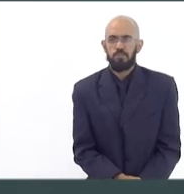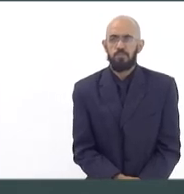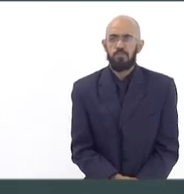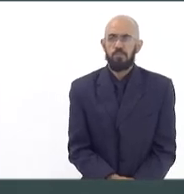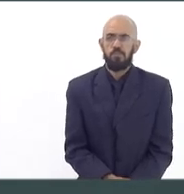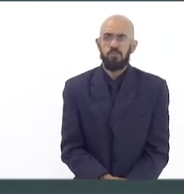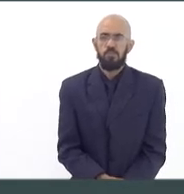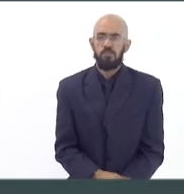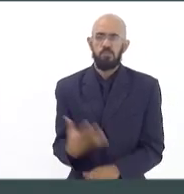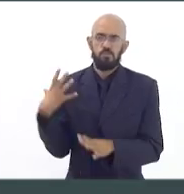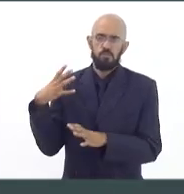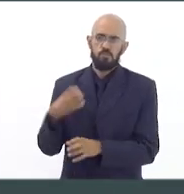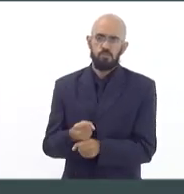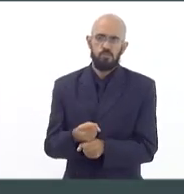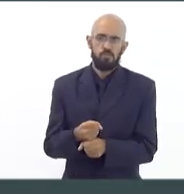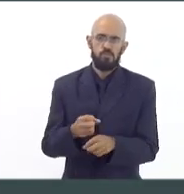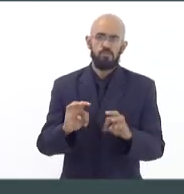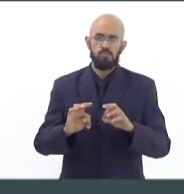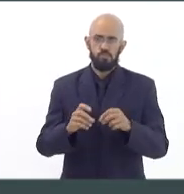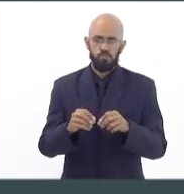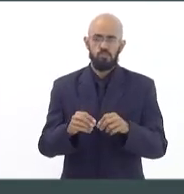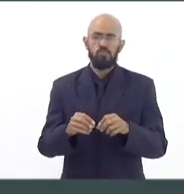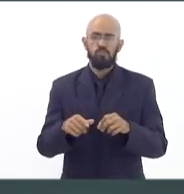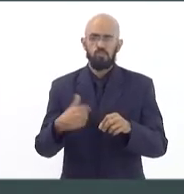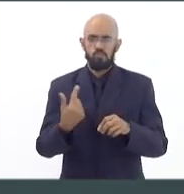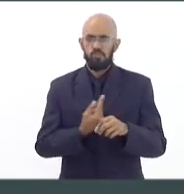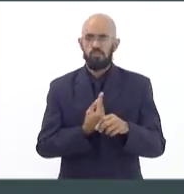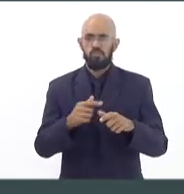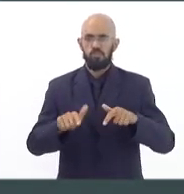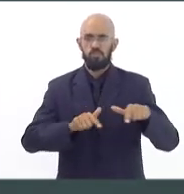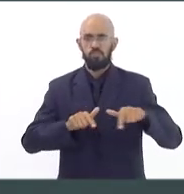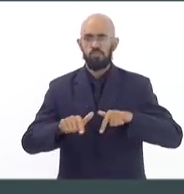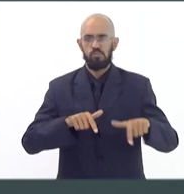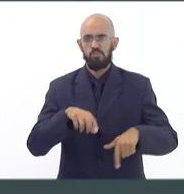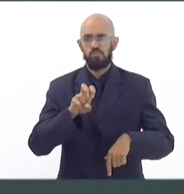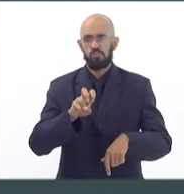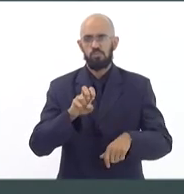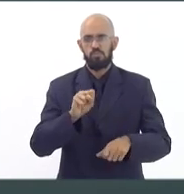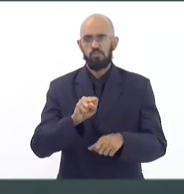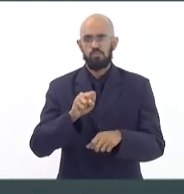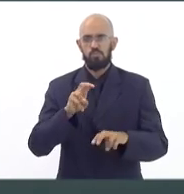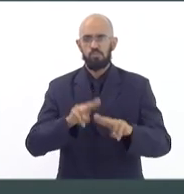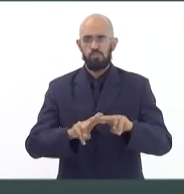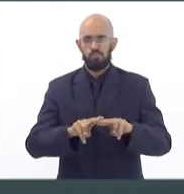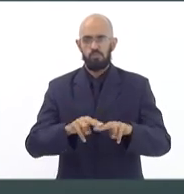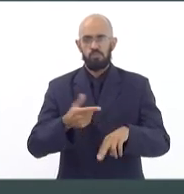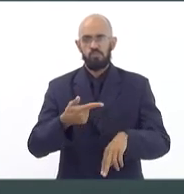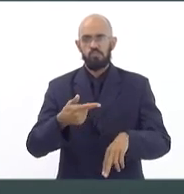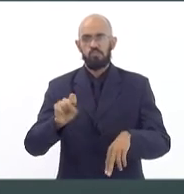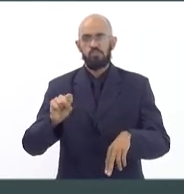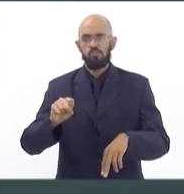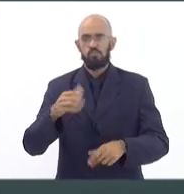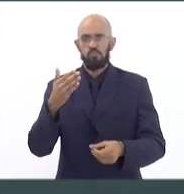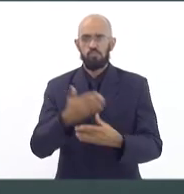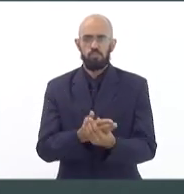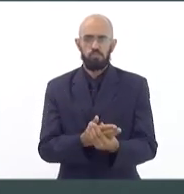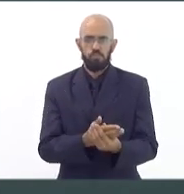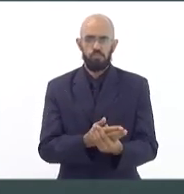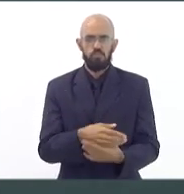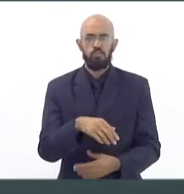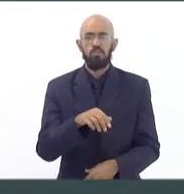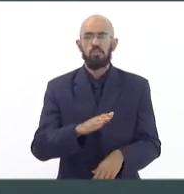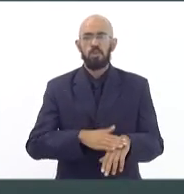e esse é o resultado das operações 58 presos 28 indiciados mais 200 toneladas de materiais